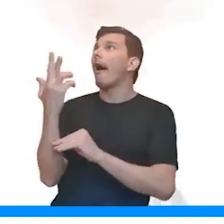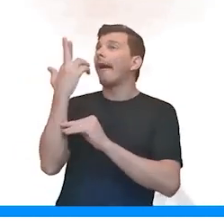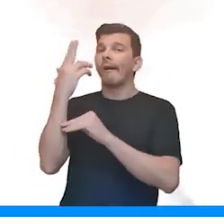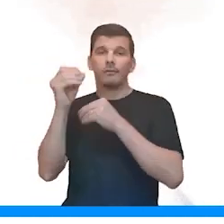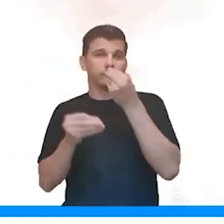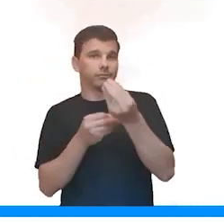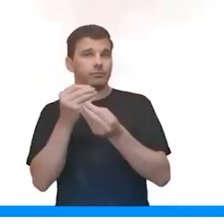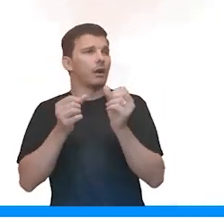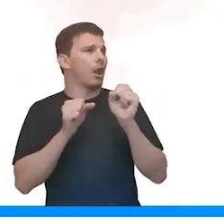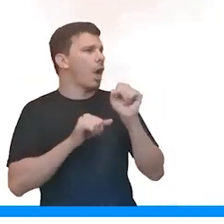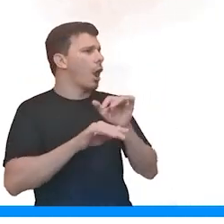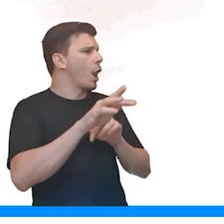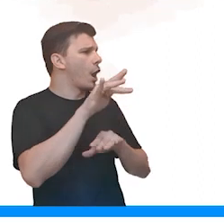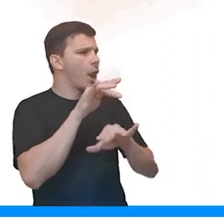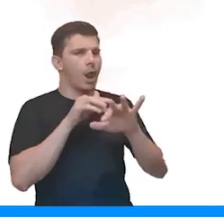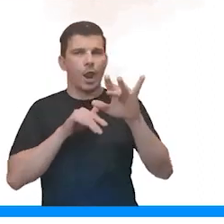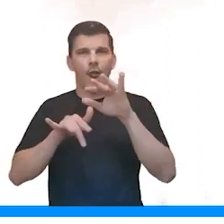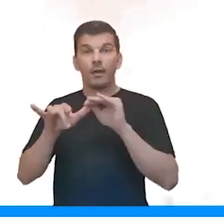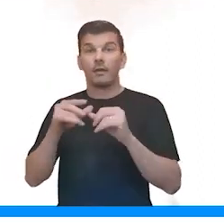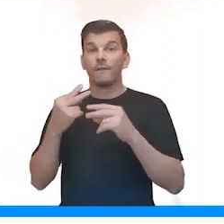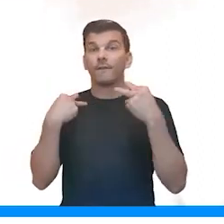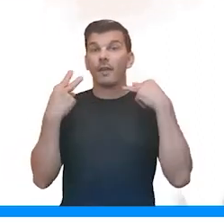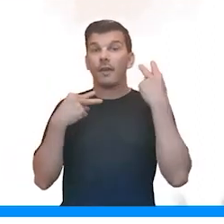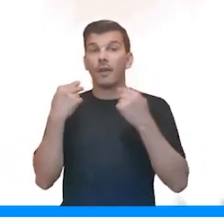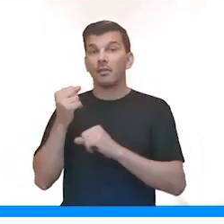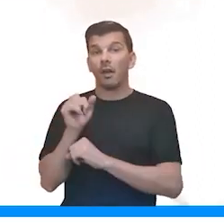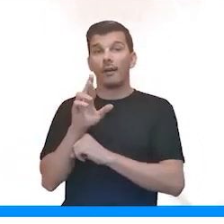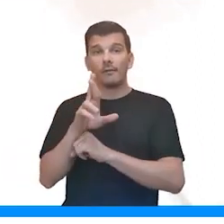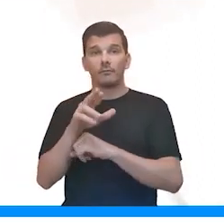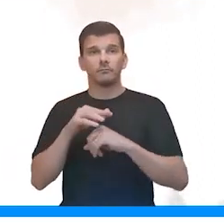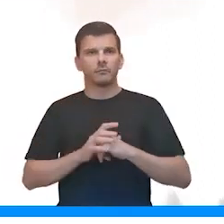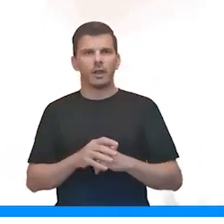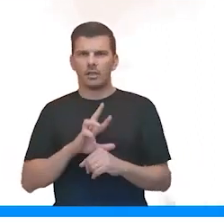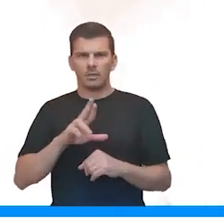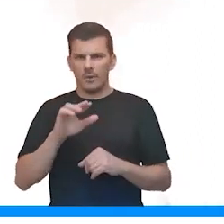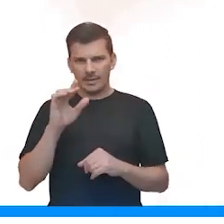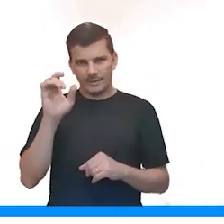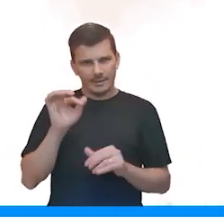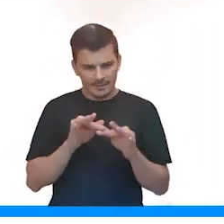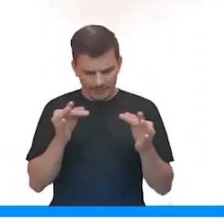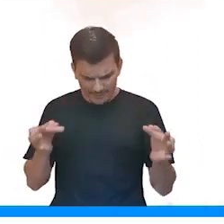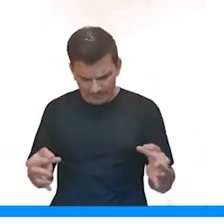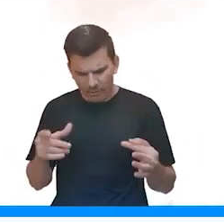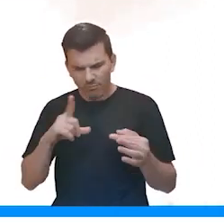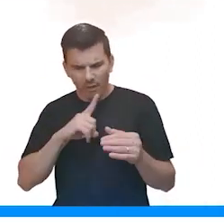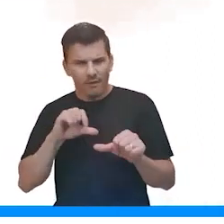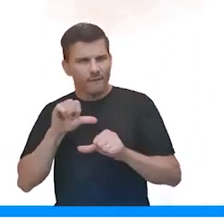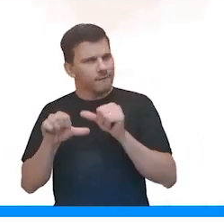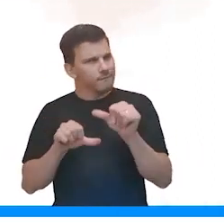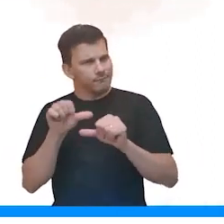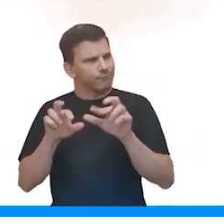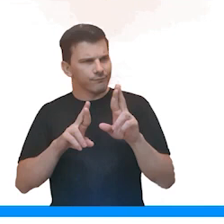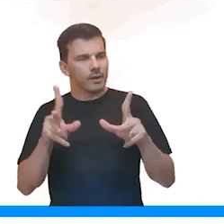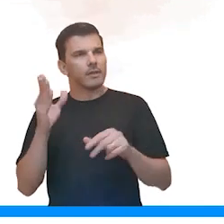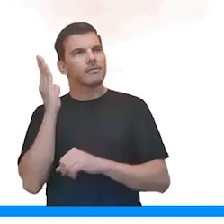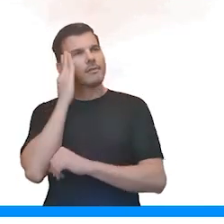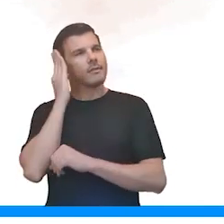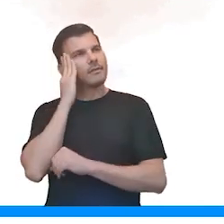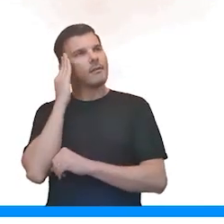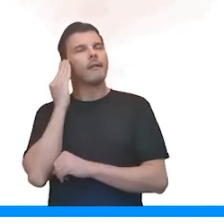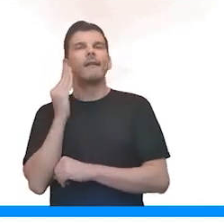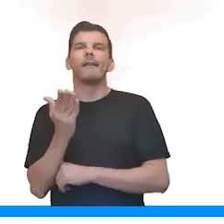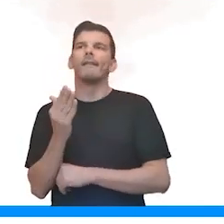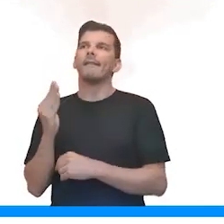gases da nossa atmosfera, né? Com o vento ali, com o ar. Não é uma coisa tão simples, existem muitos